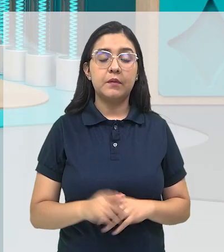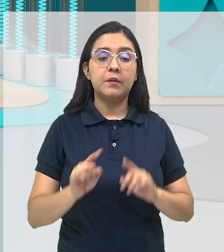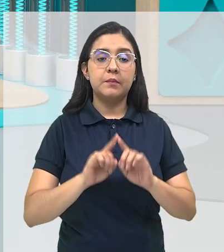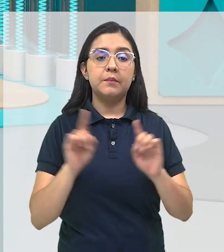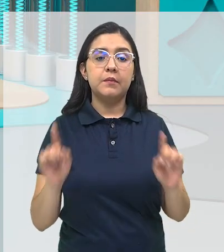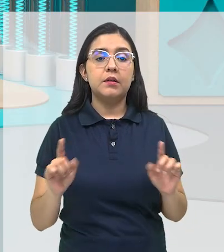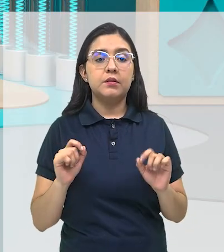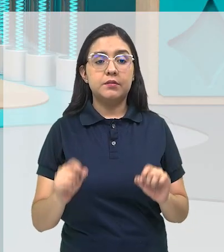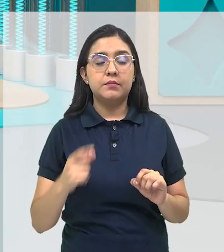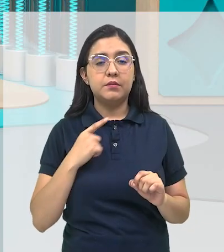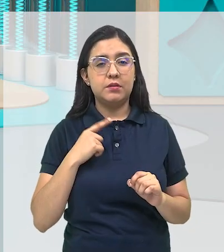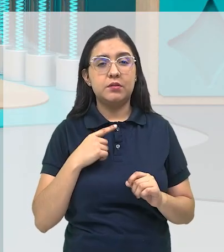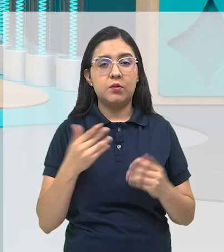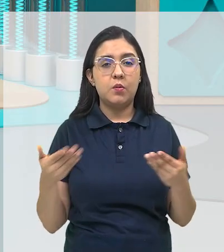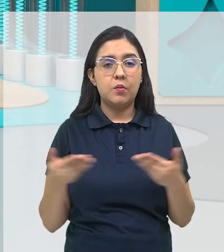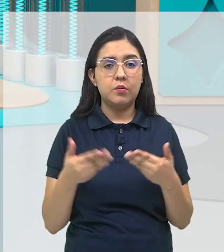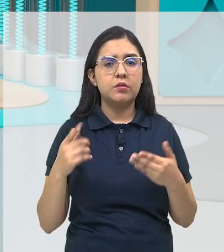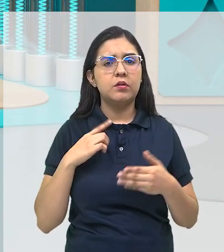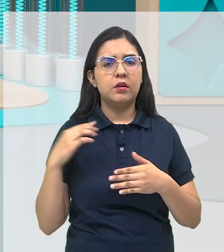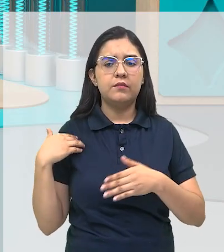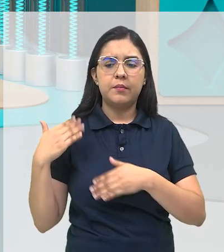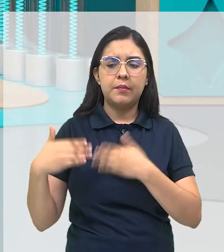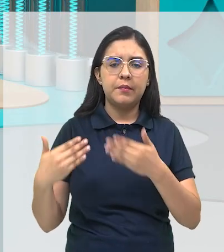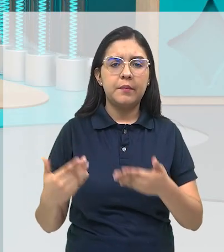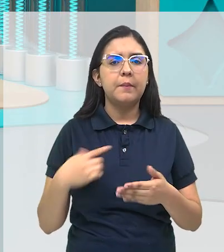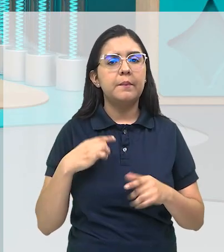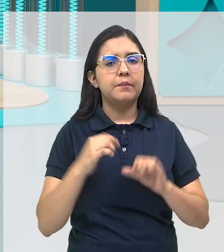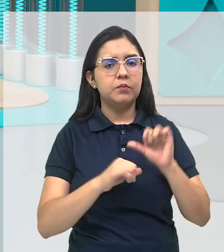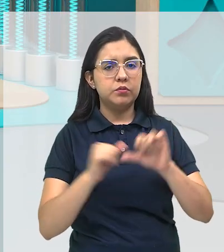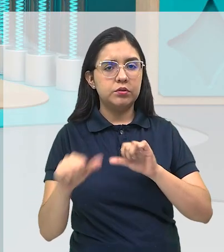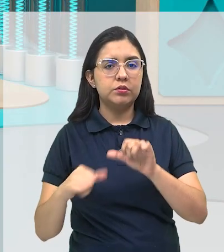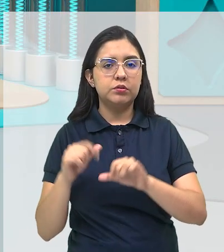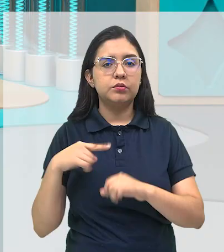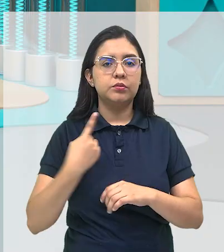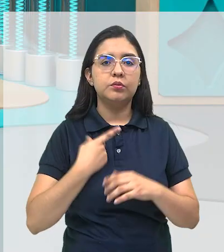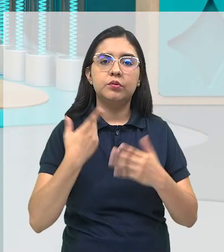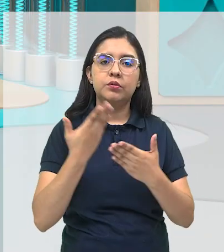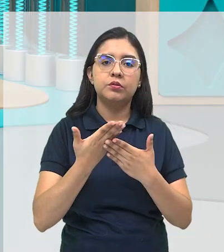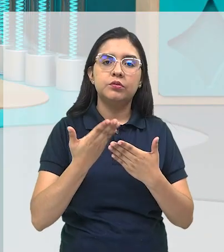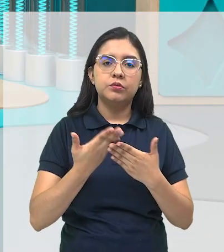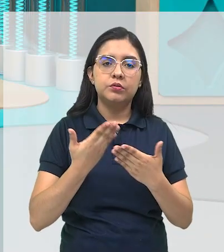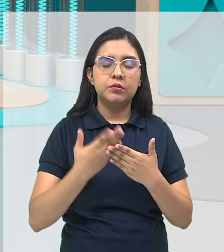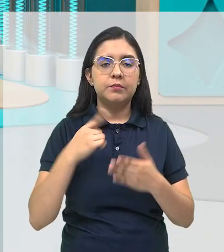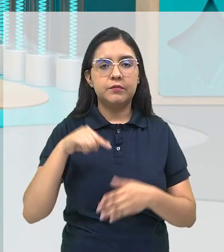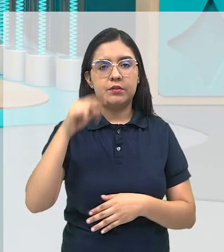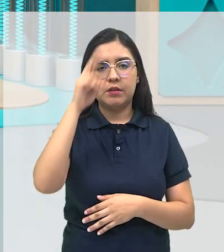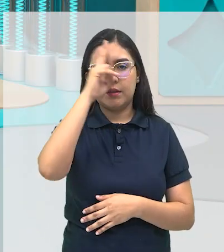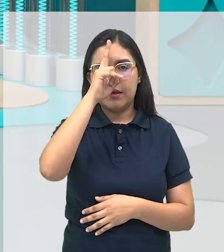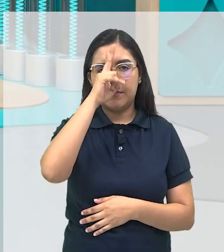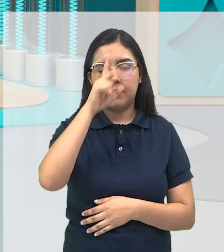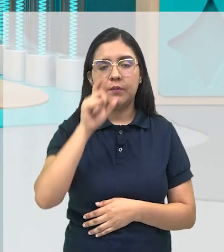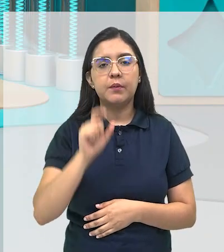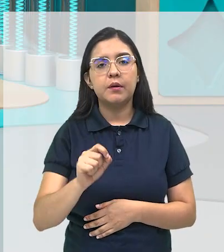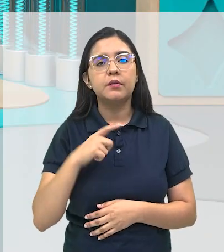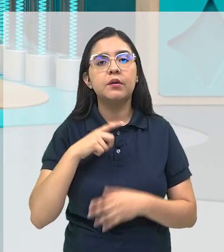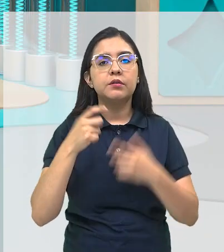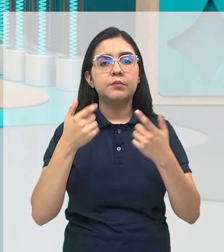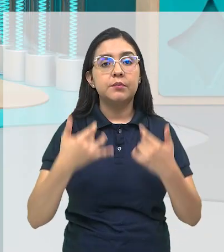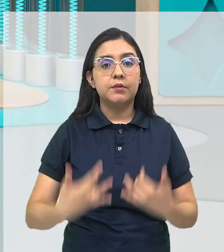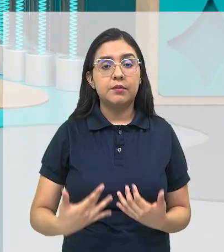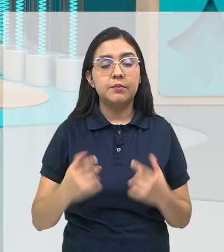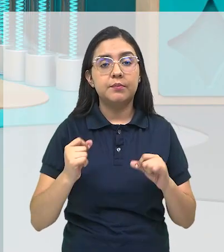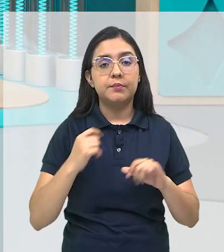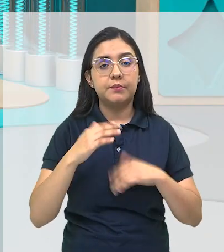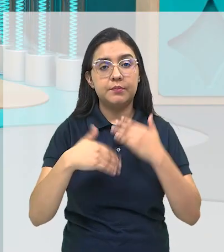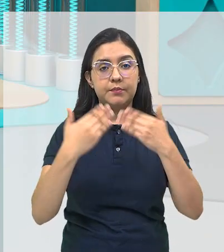mas até chegar nesse modelo atual, ela atravessou muitas eras históricas e nós conversamos, relembrem, nós falamos sobre